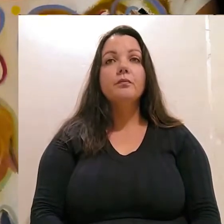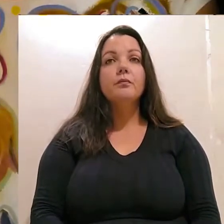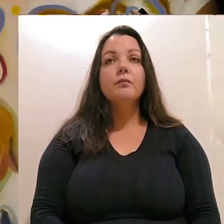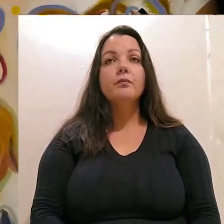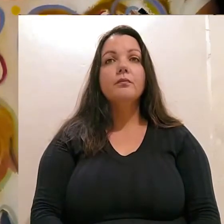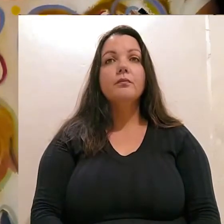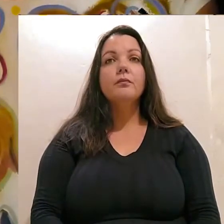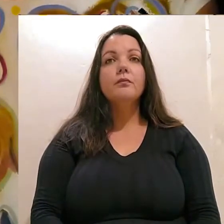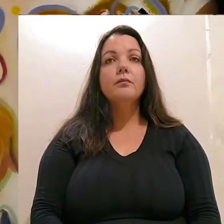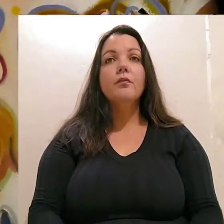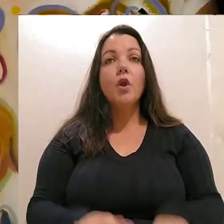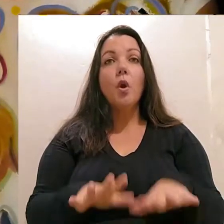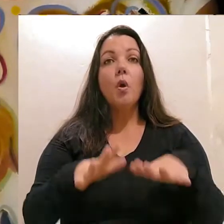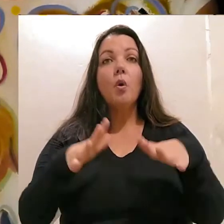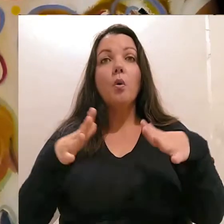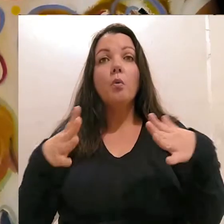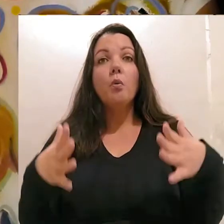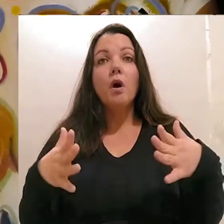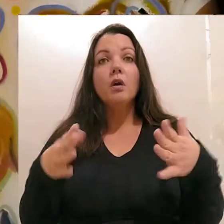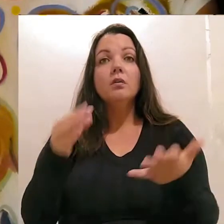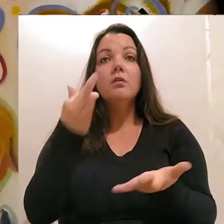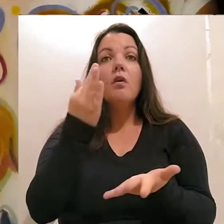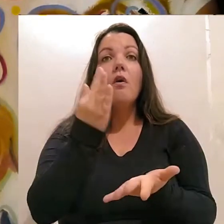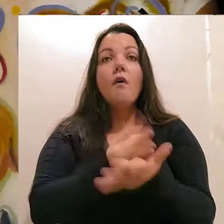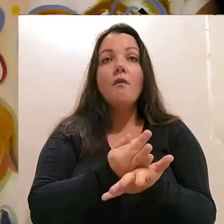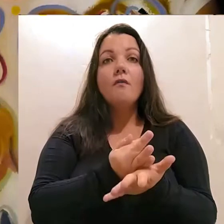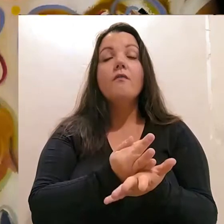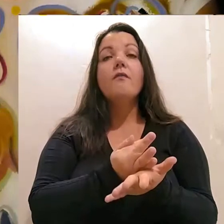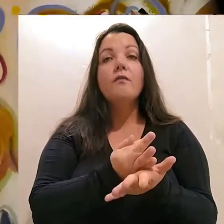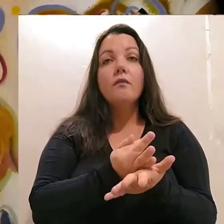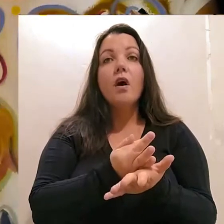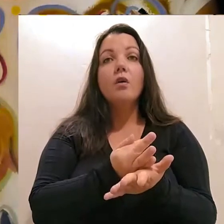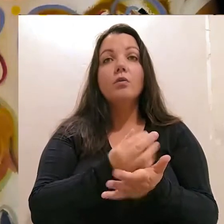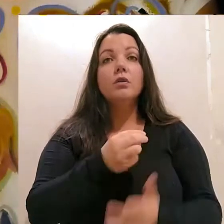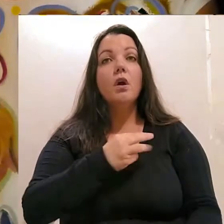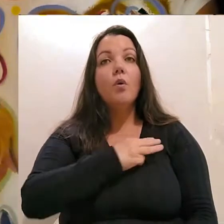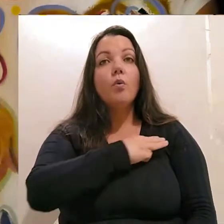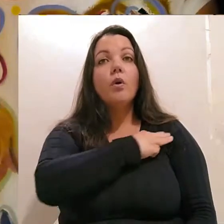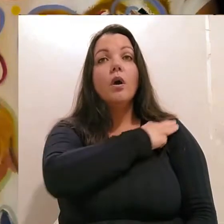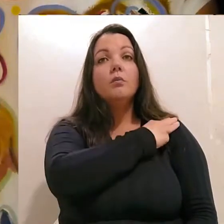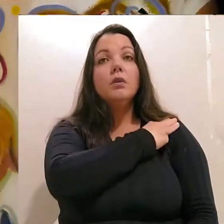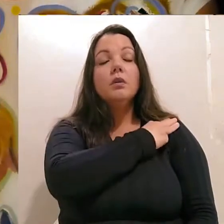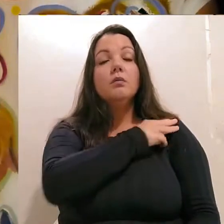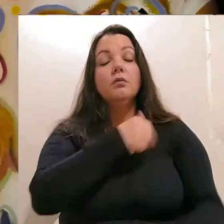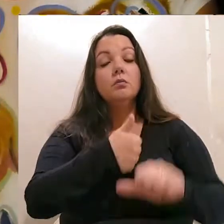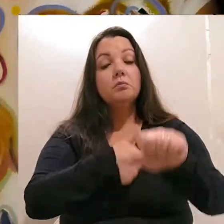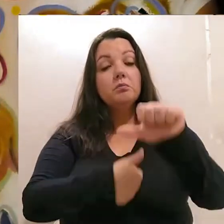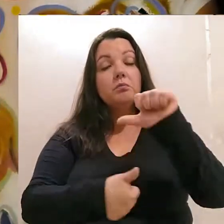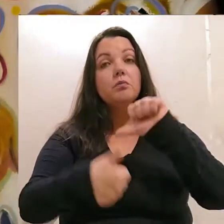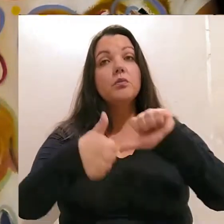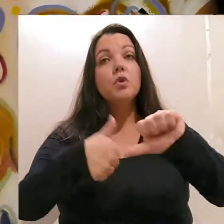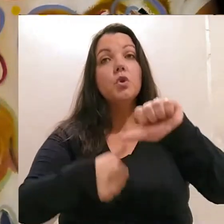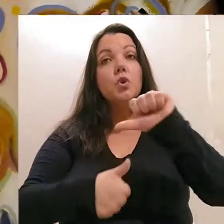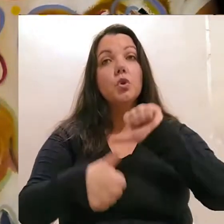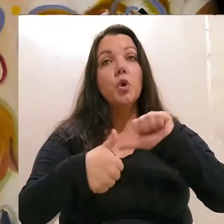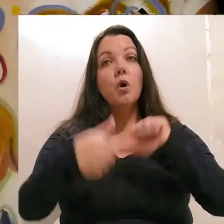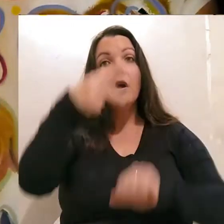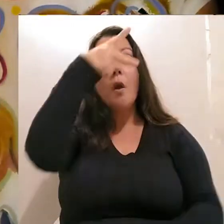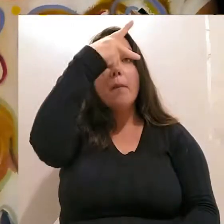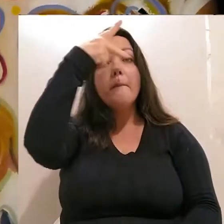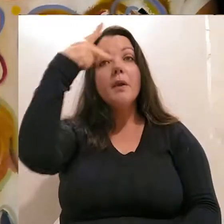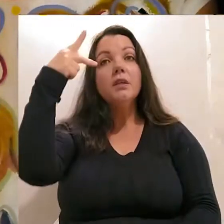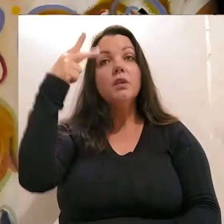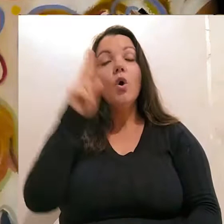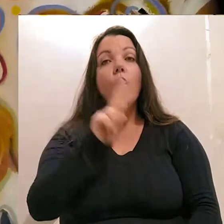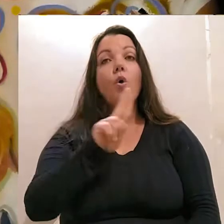a quando falta o capitão é aquela pessoa que é chamada para substituí-lo